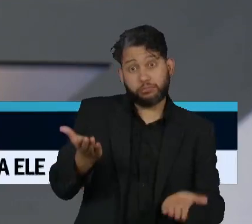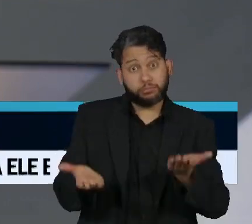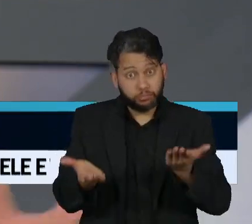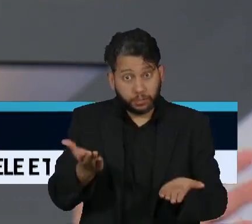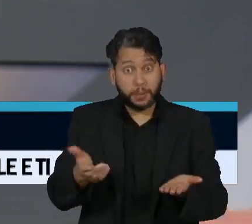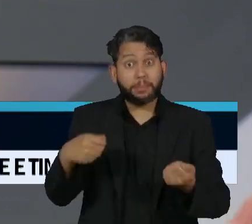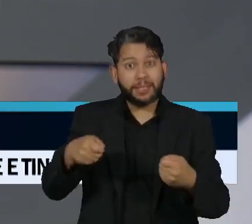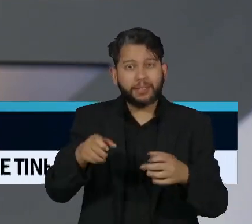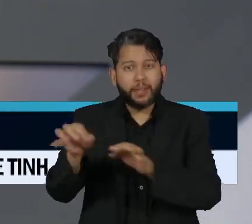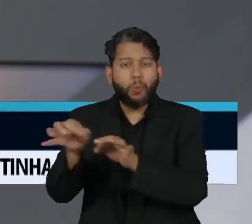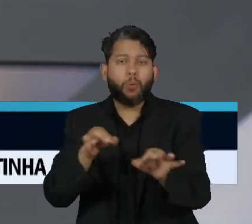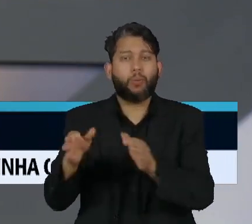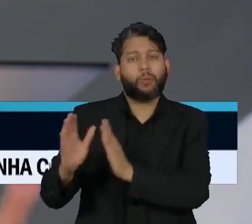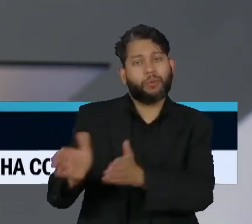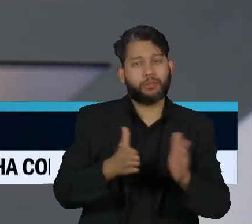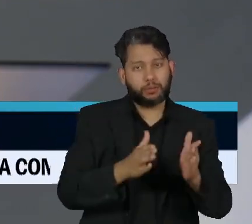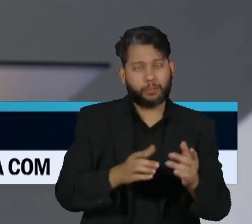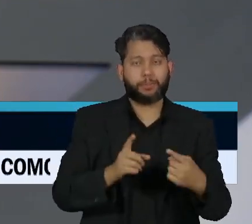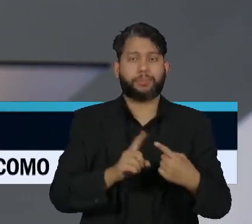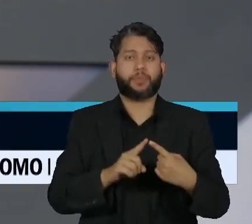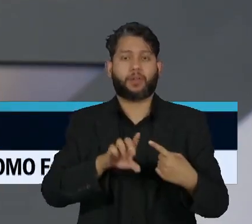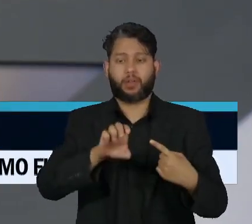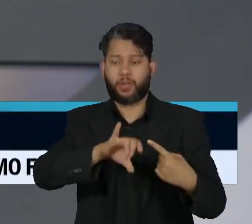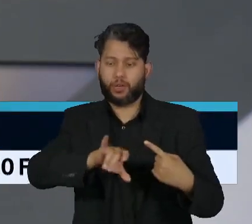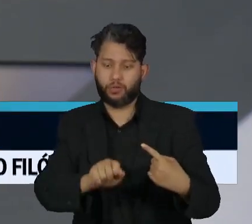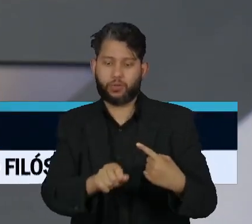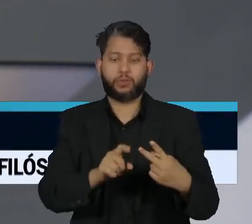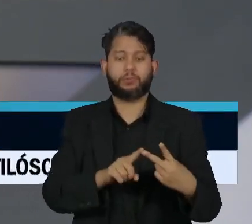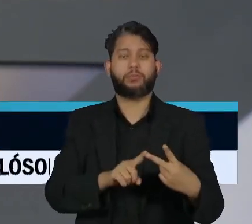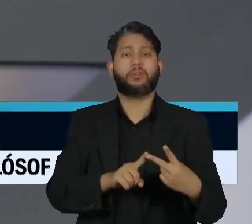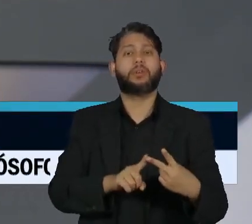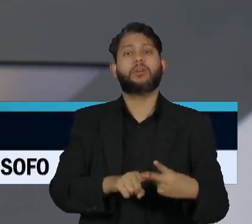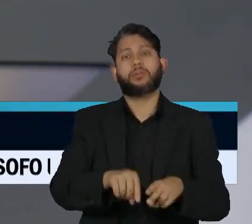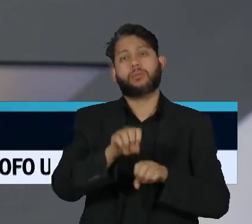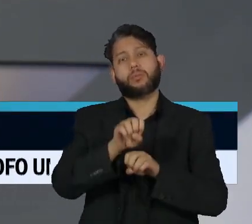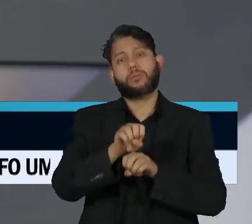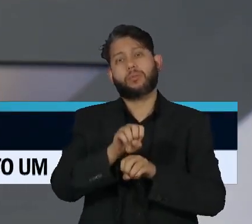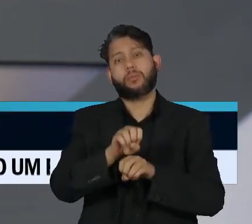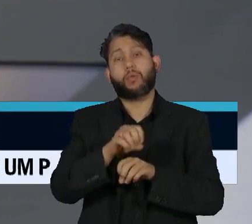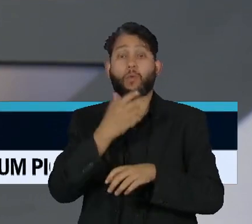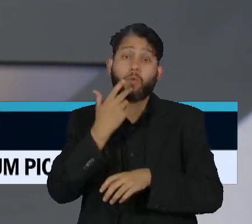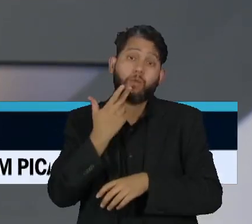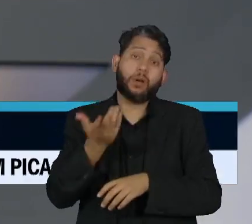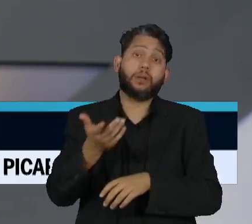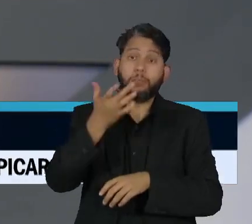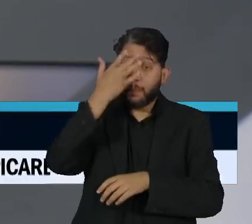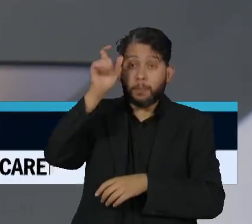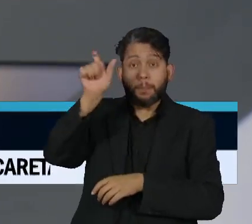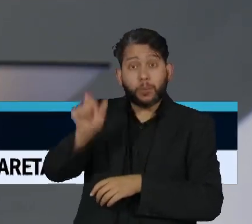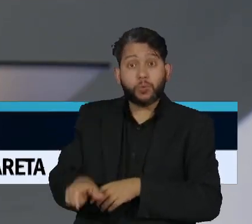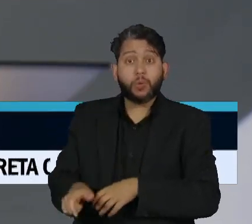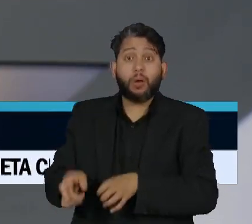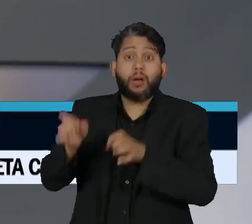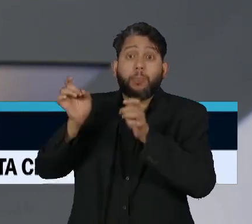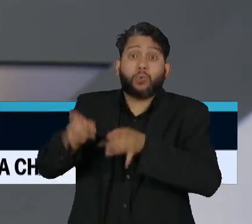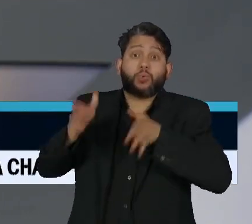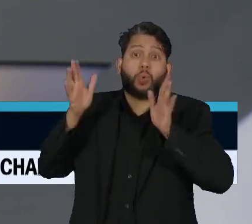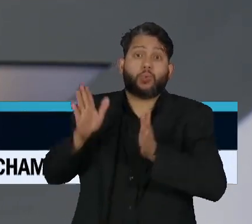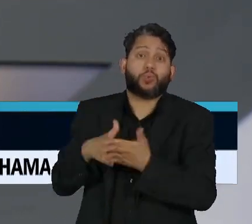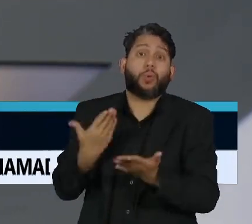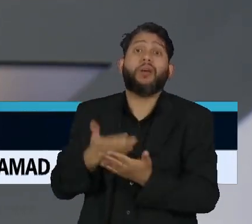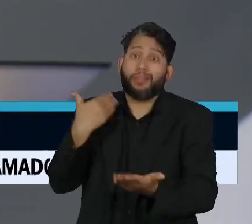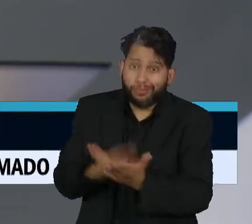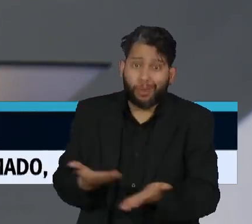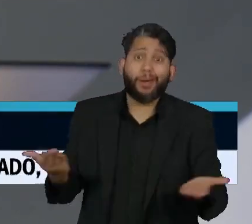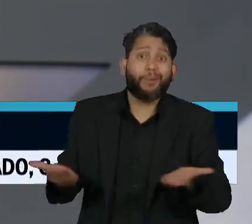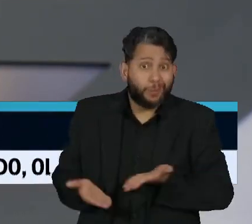rede. Tanto quando a gente fala do EJA, tanto quando a gente fala também do fato de pessoas estarem abandonando a escola ainda hoje,